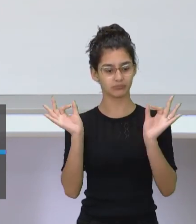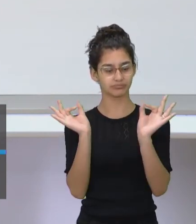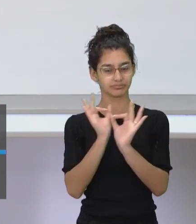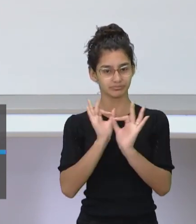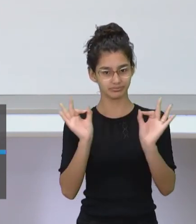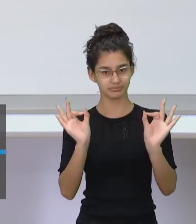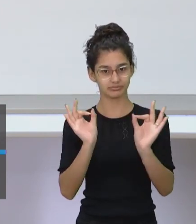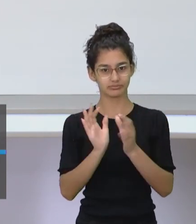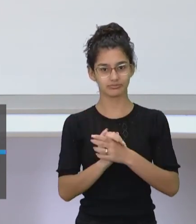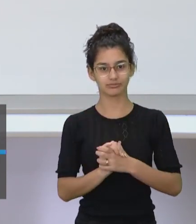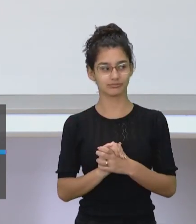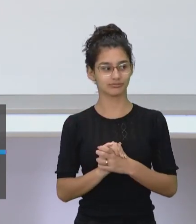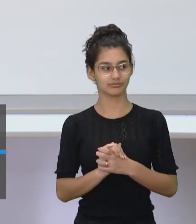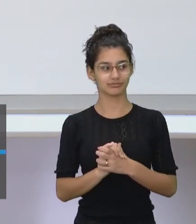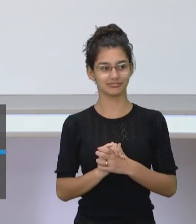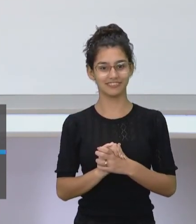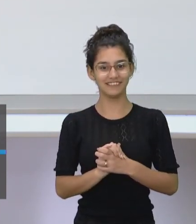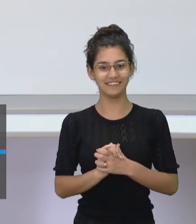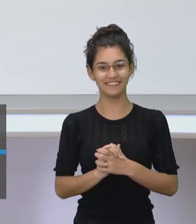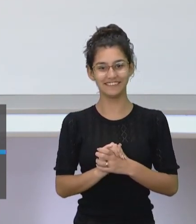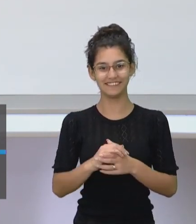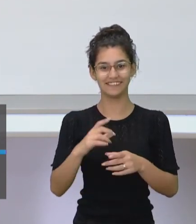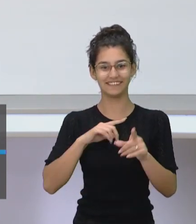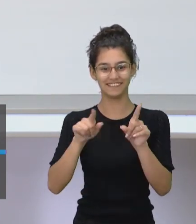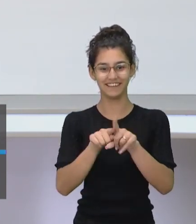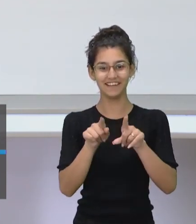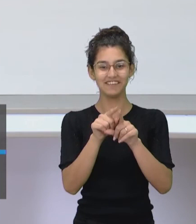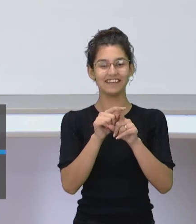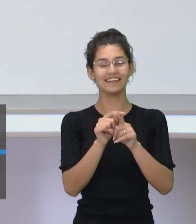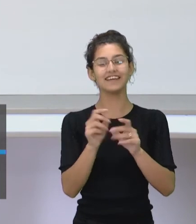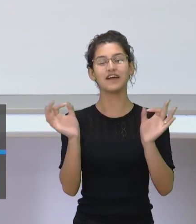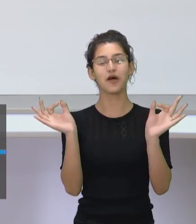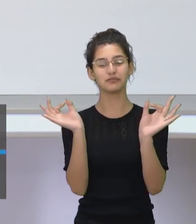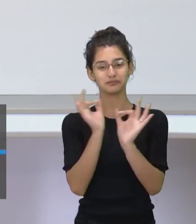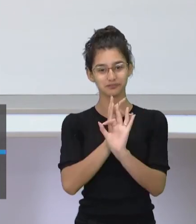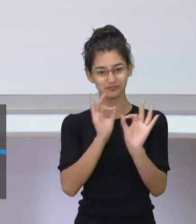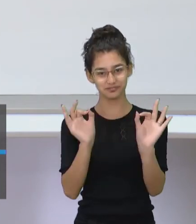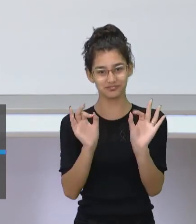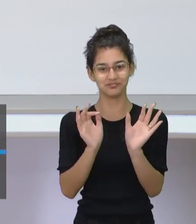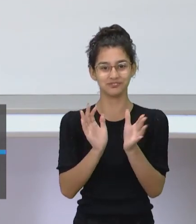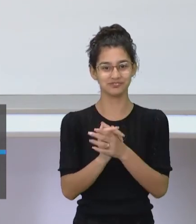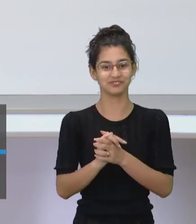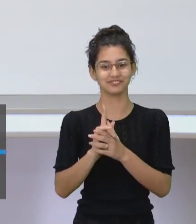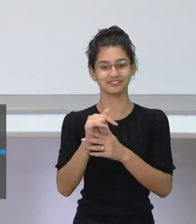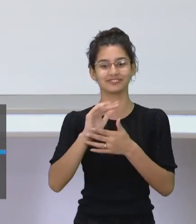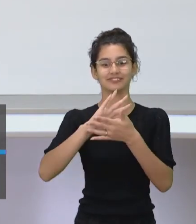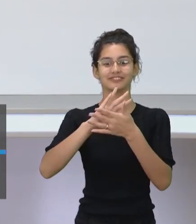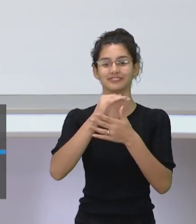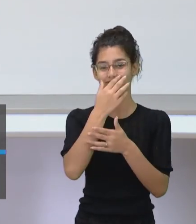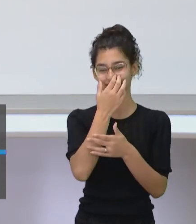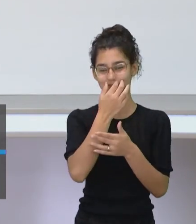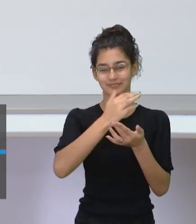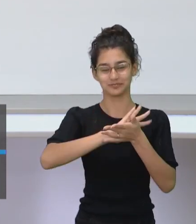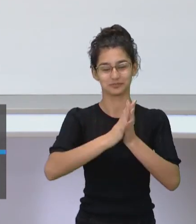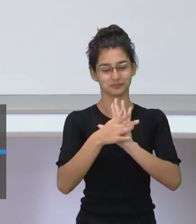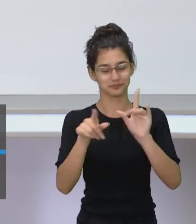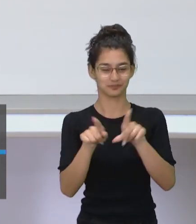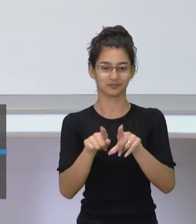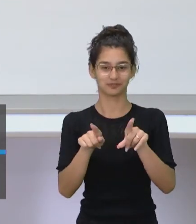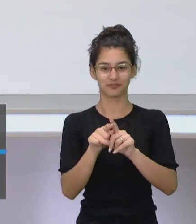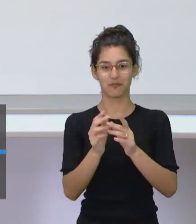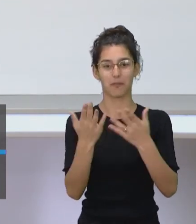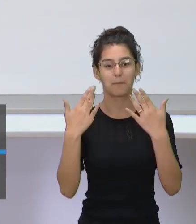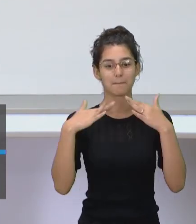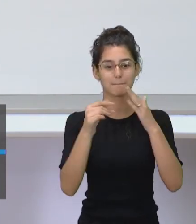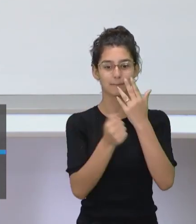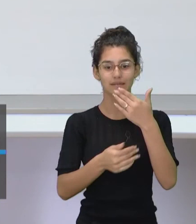modernos. Embora eles fossem muito sofisticados, eles foram destruídos, foram dizimados. Mais